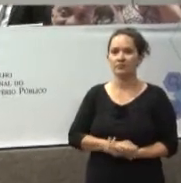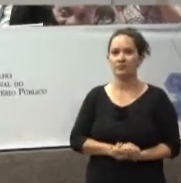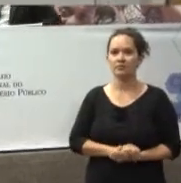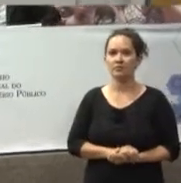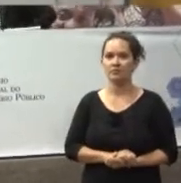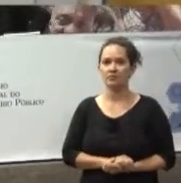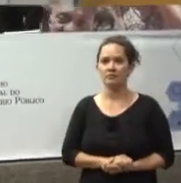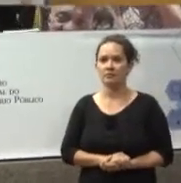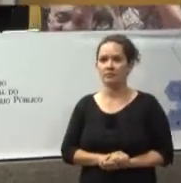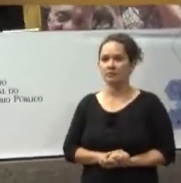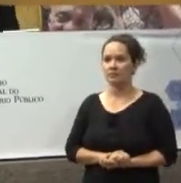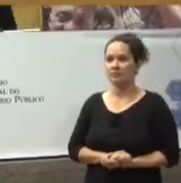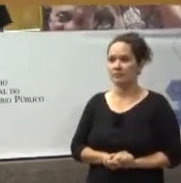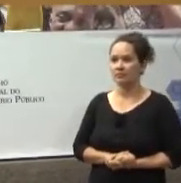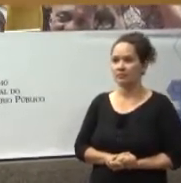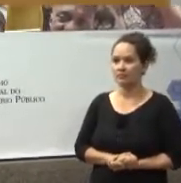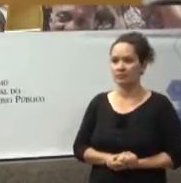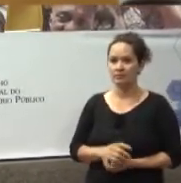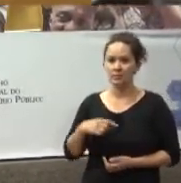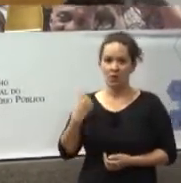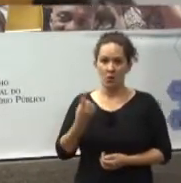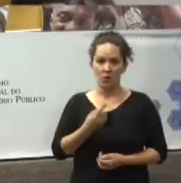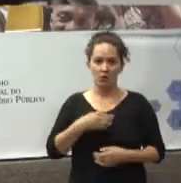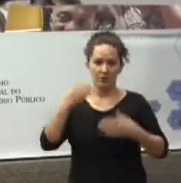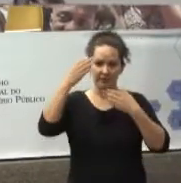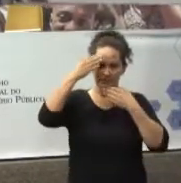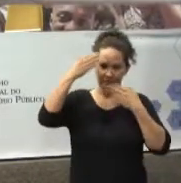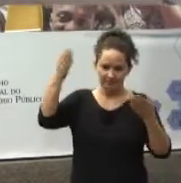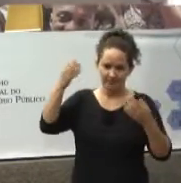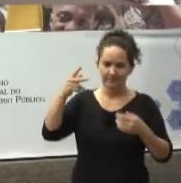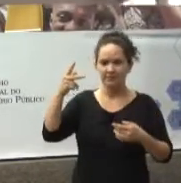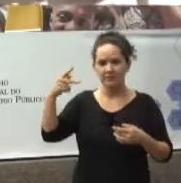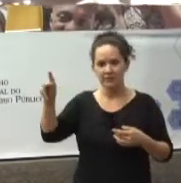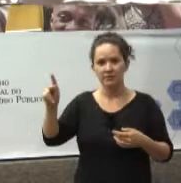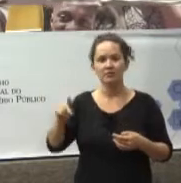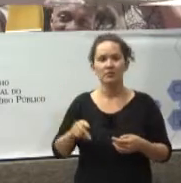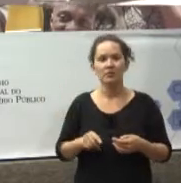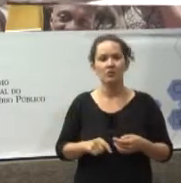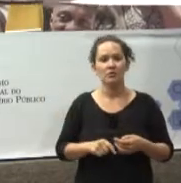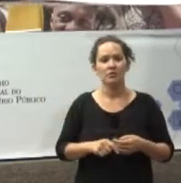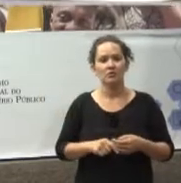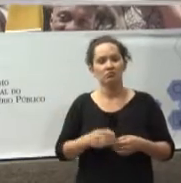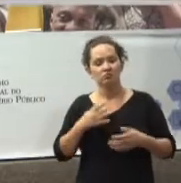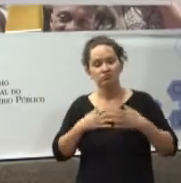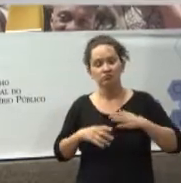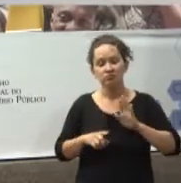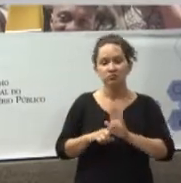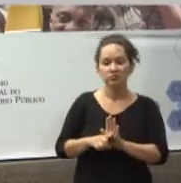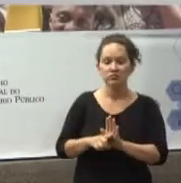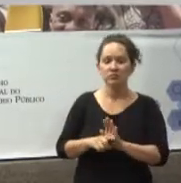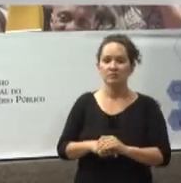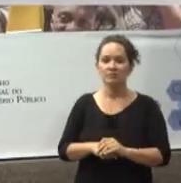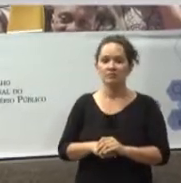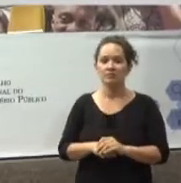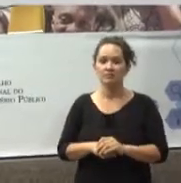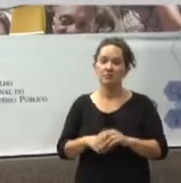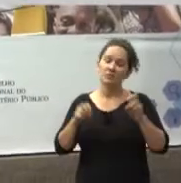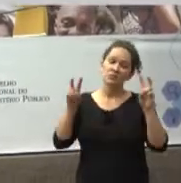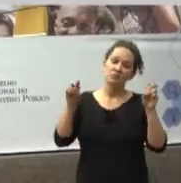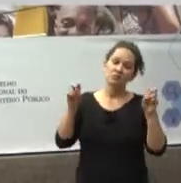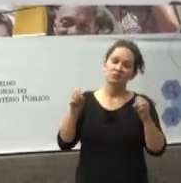ronaldinho nós é que agradecemos aí as suas a exposição que traz aqui